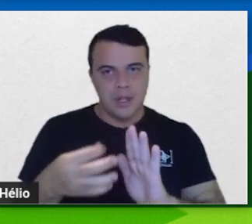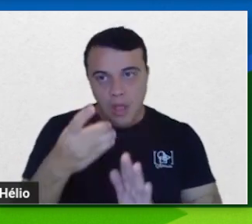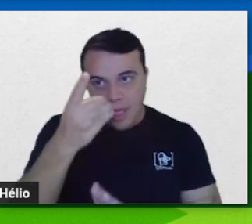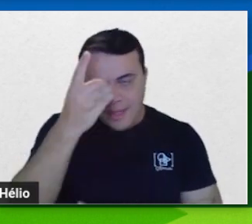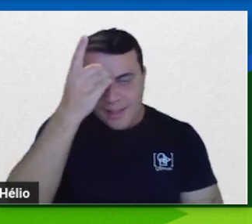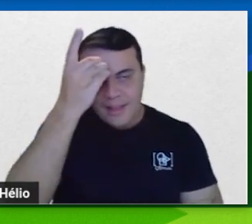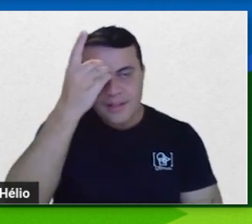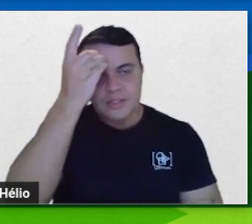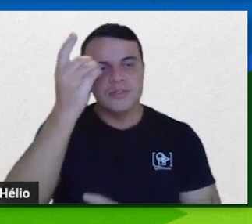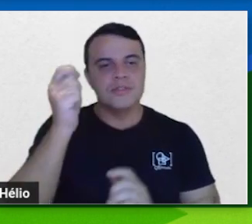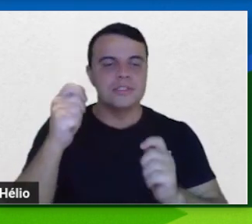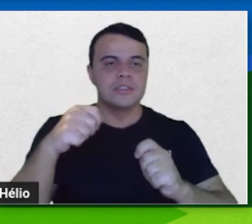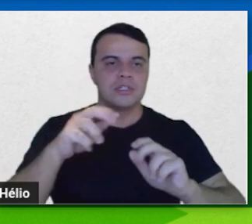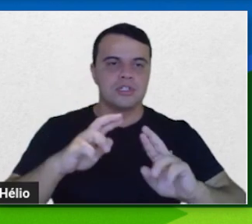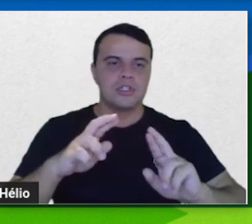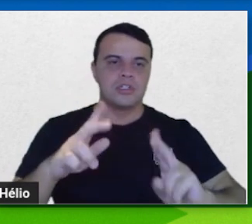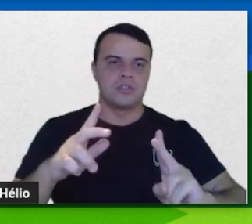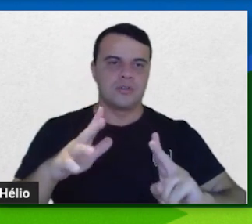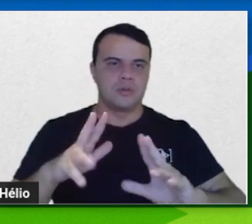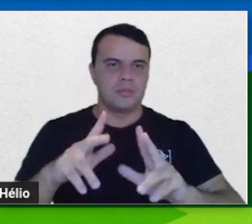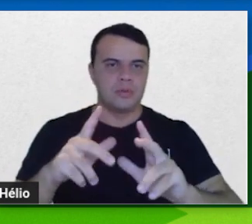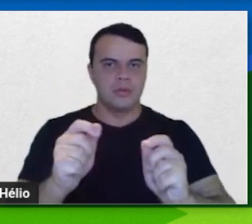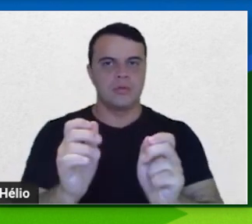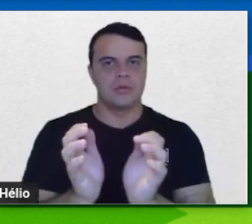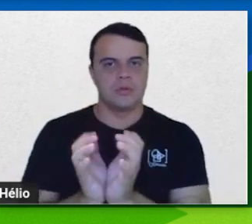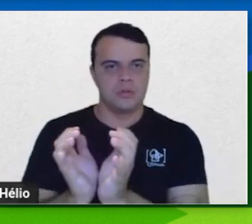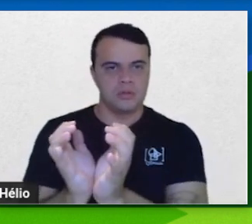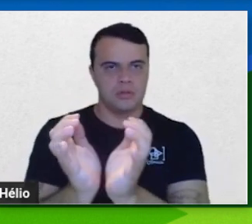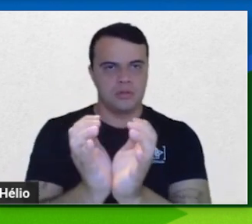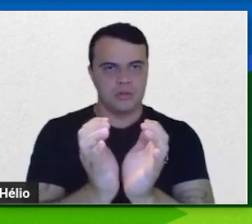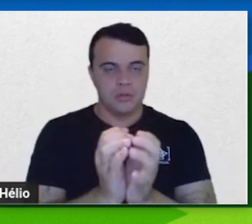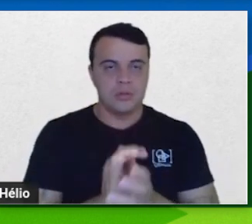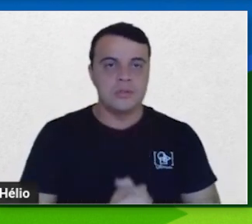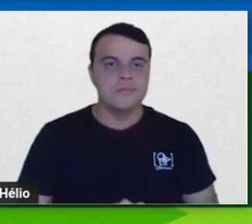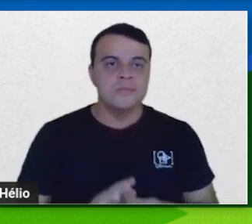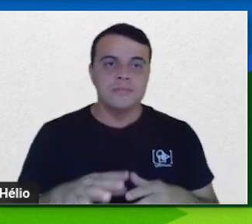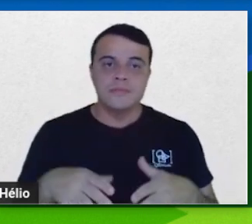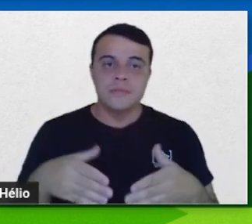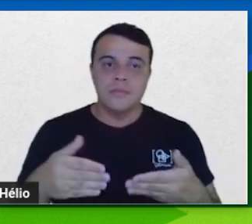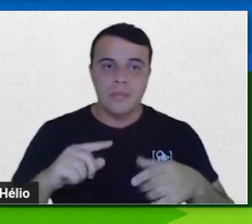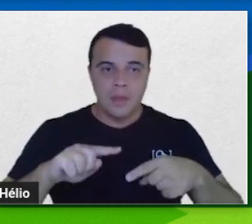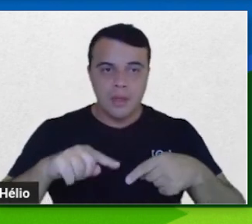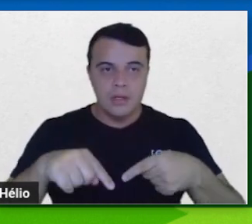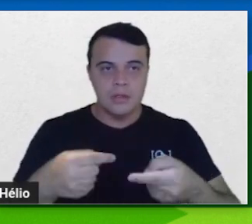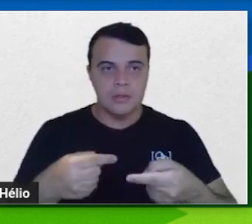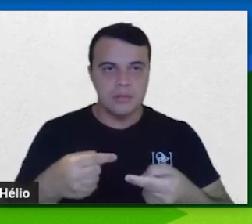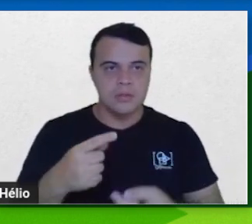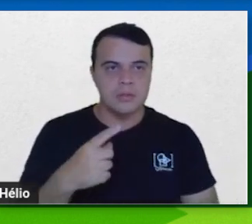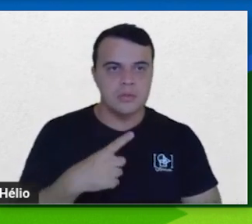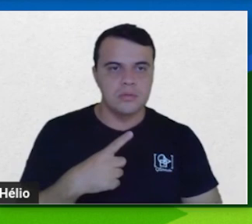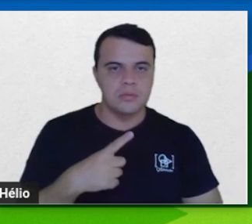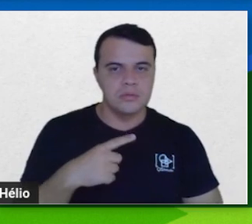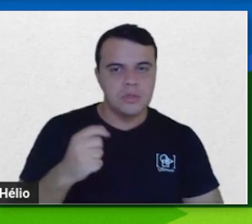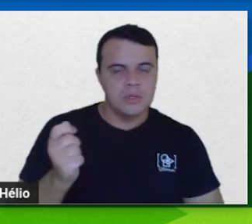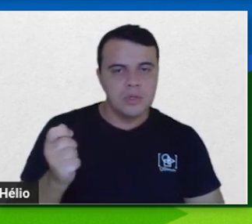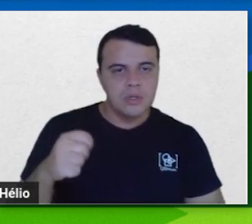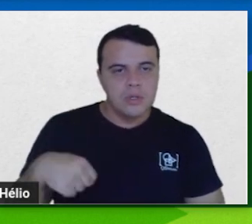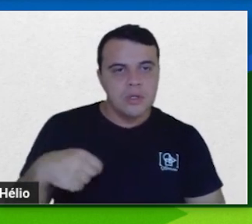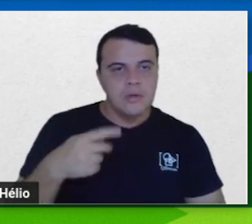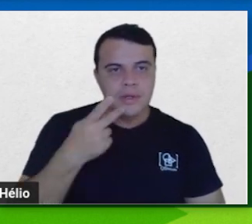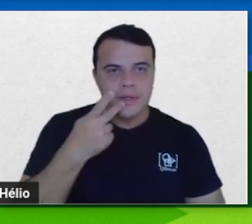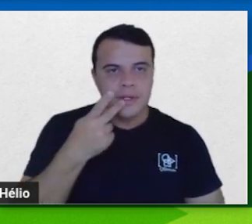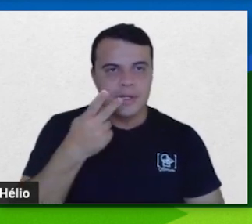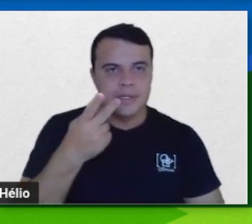criativa, uma forma diferente para o resto da turma. E aí, depois disso, uma das ideias para pensar a